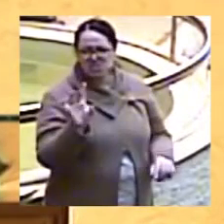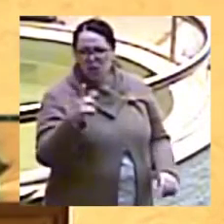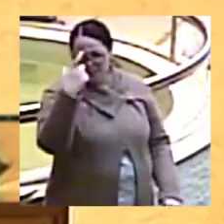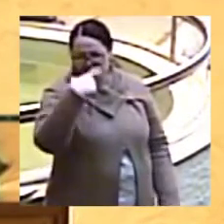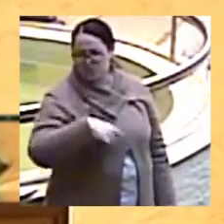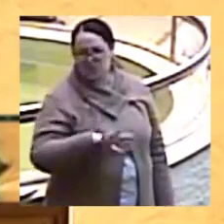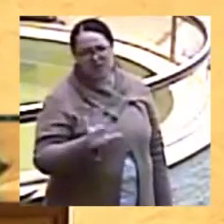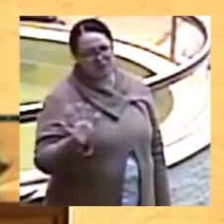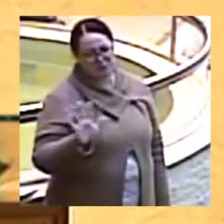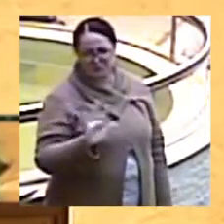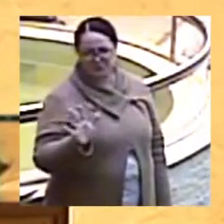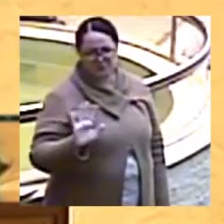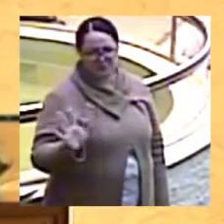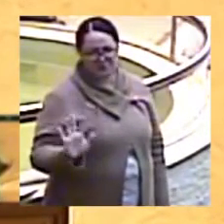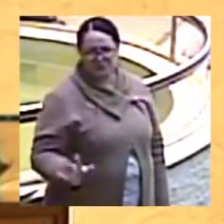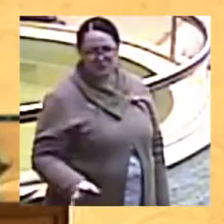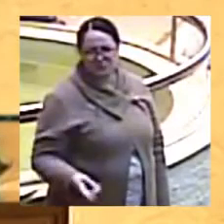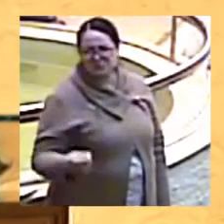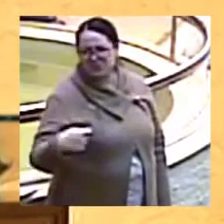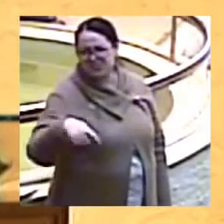chamados mochileiros da fé.